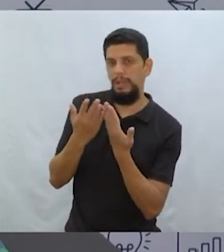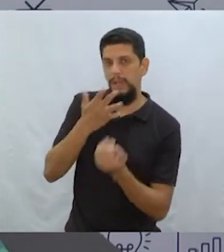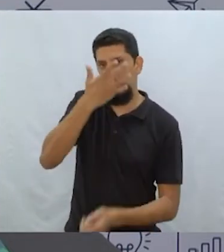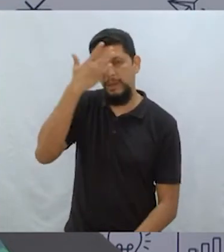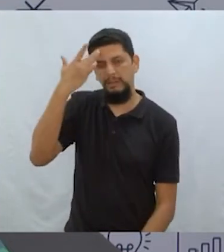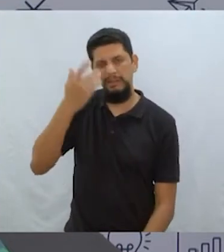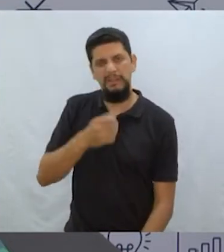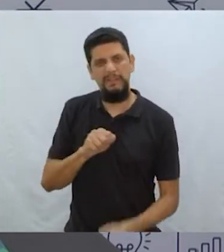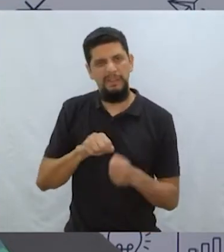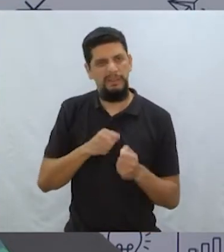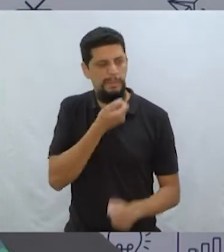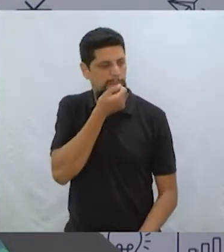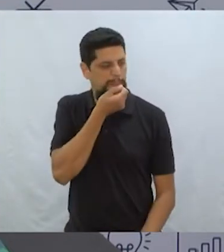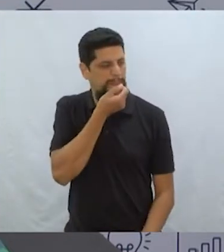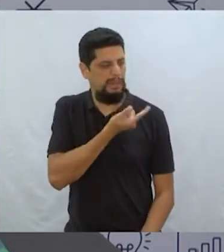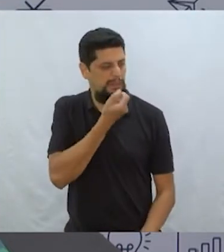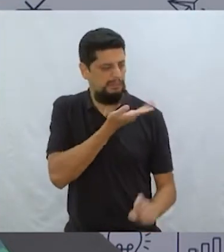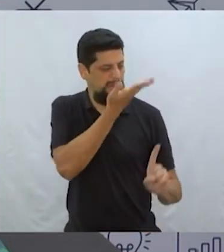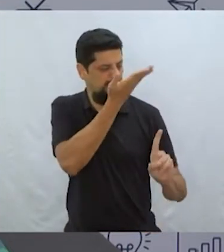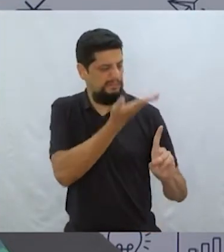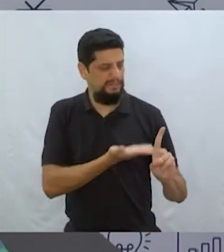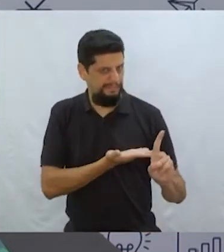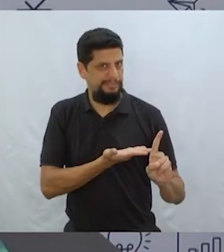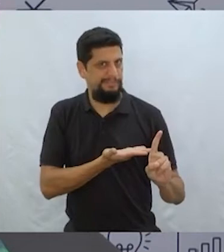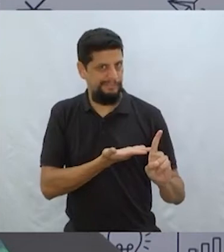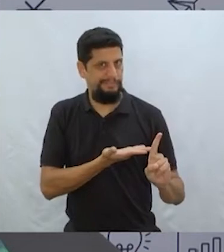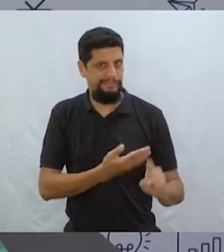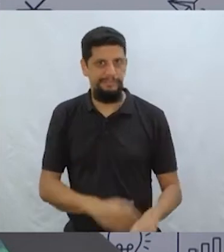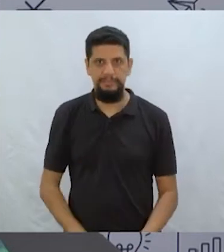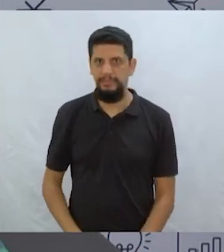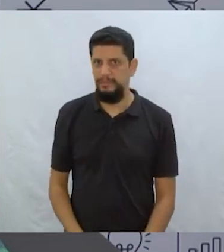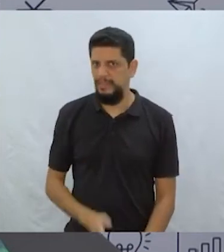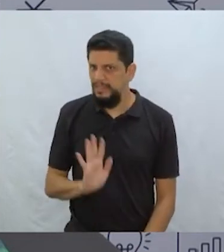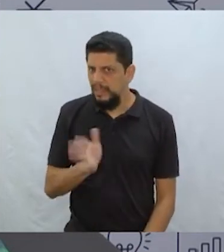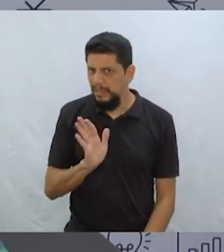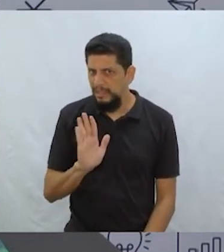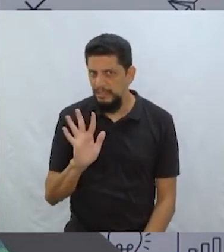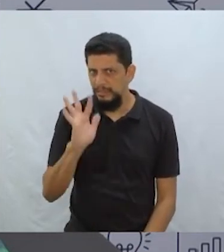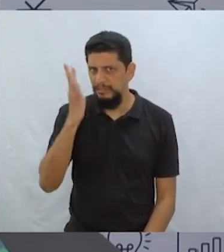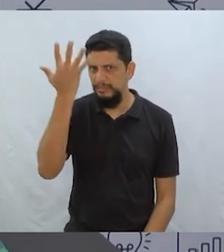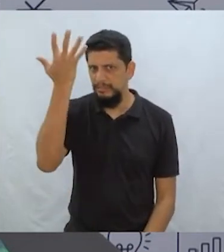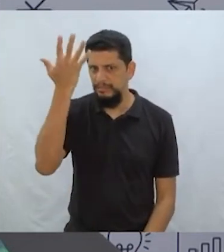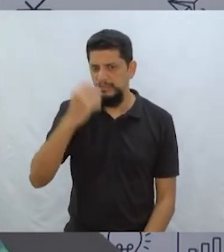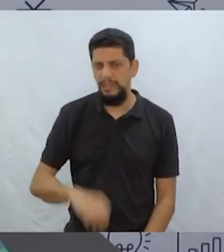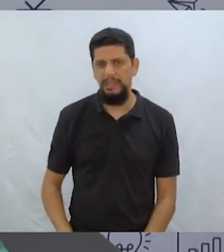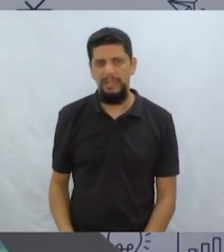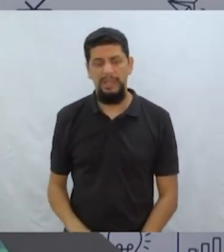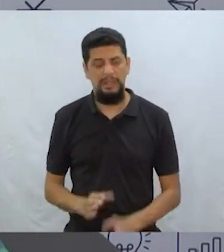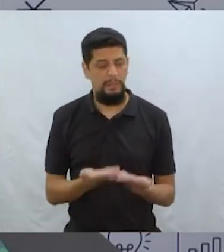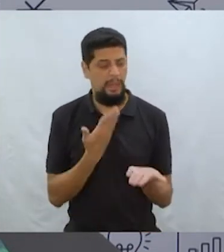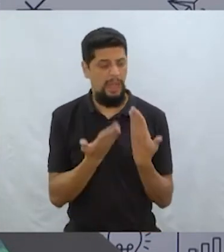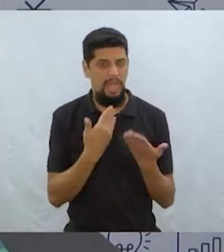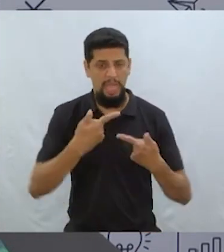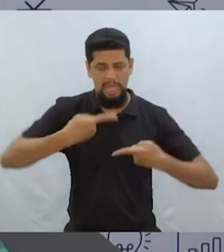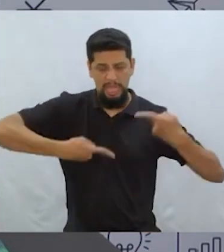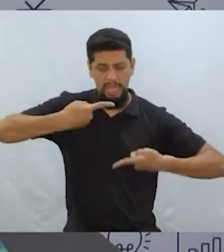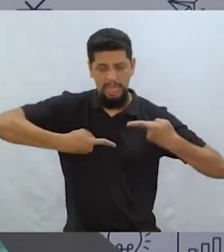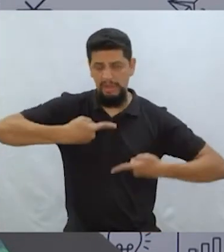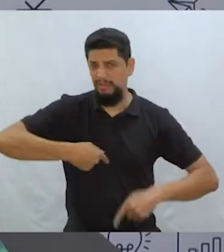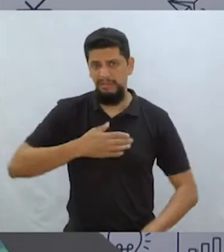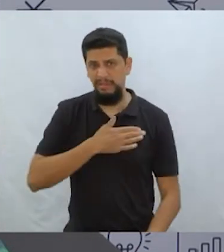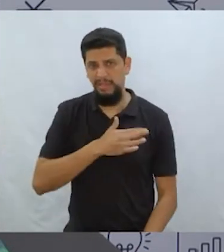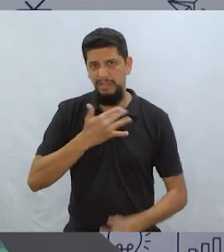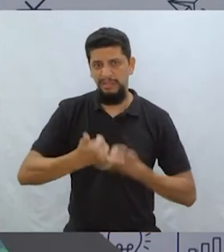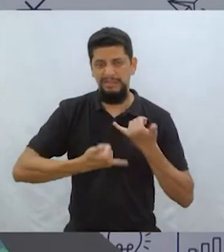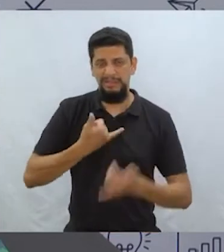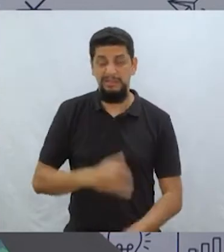aí alguém fazer uma brincadeira com você essa pessoa faz a brincadeira com você e você sem querer discutir você não gosta muito da